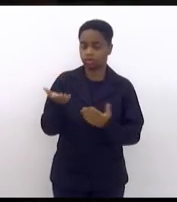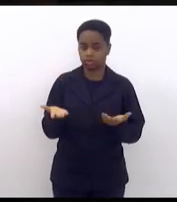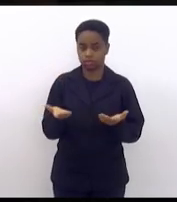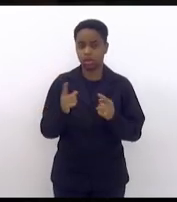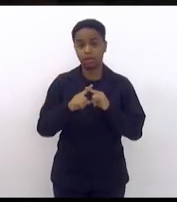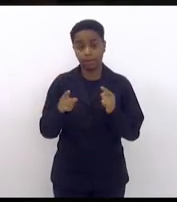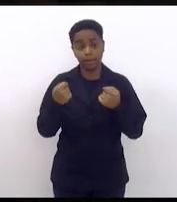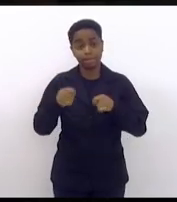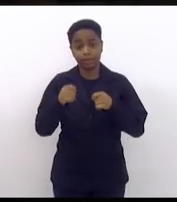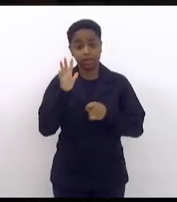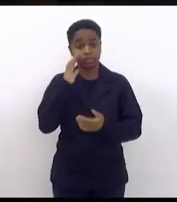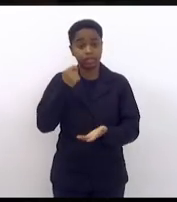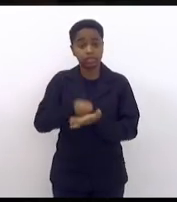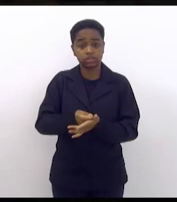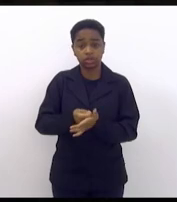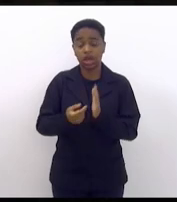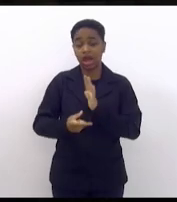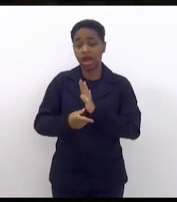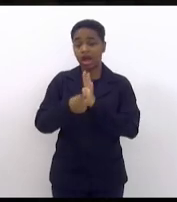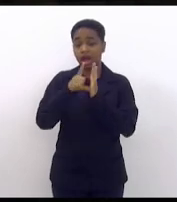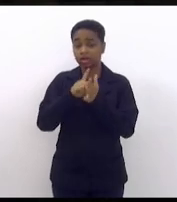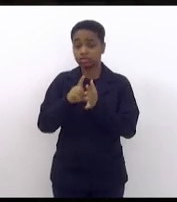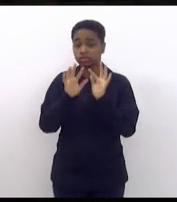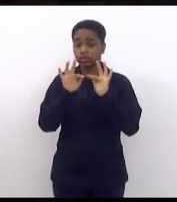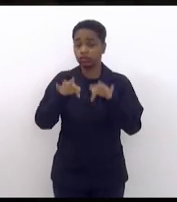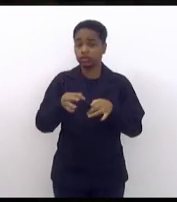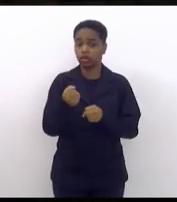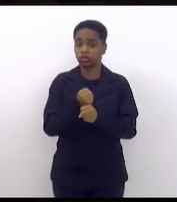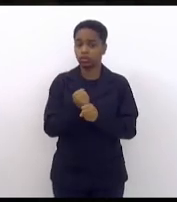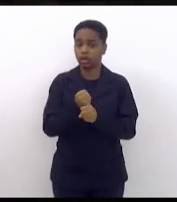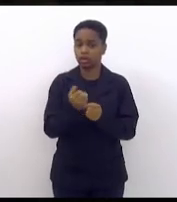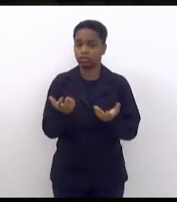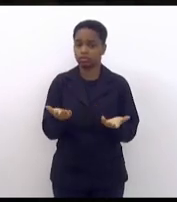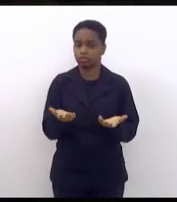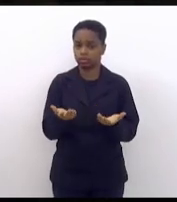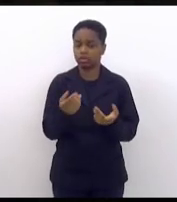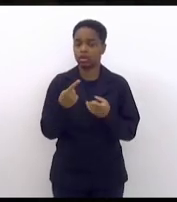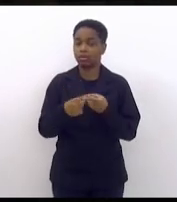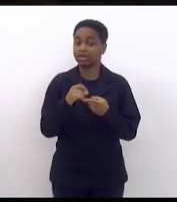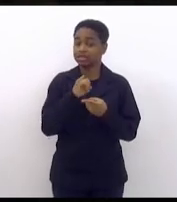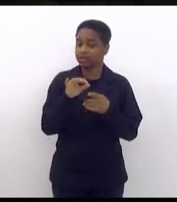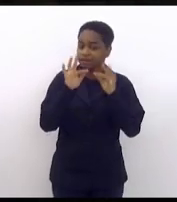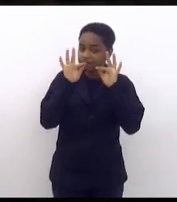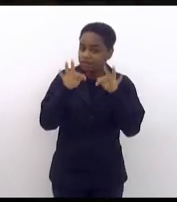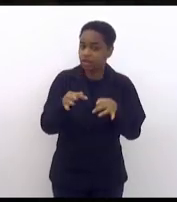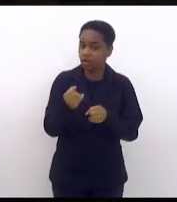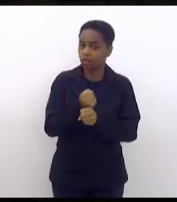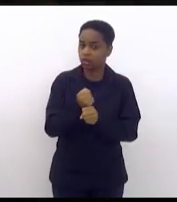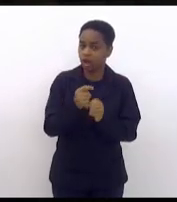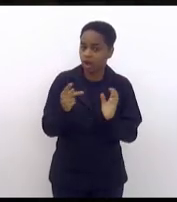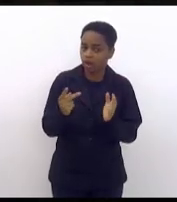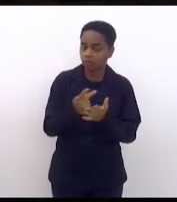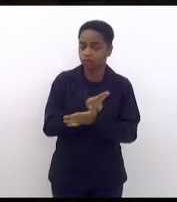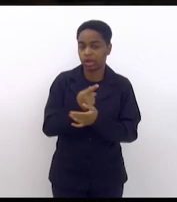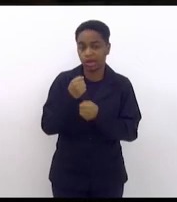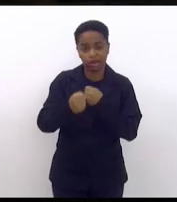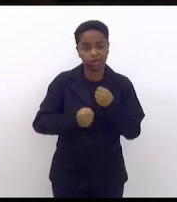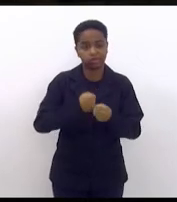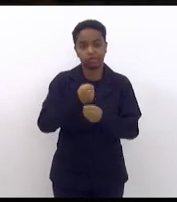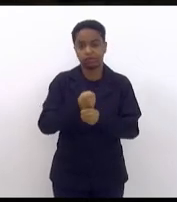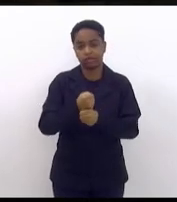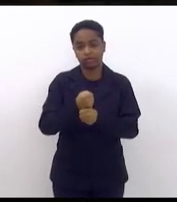tem que ser decidido antes de acabar o ano, porque, senão, tudo que a gente fizer no ano que